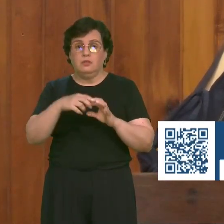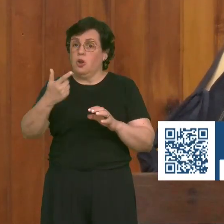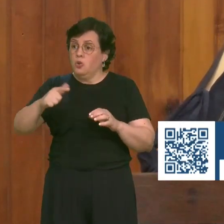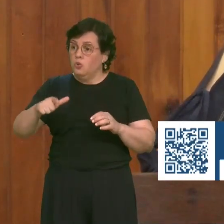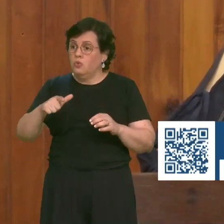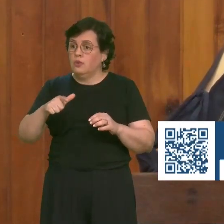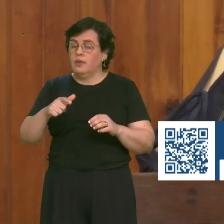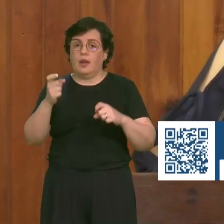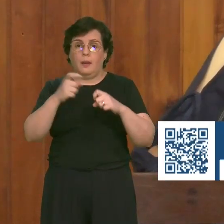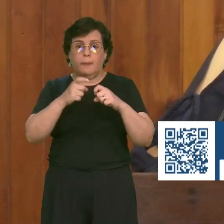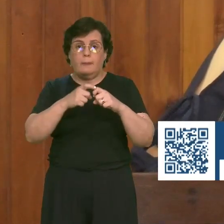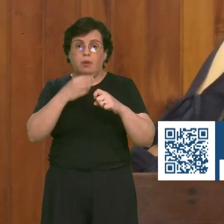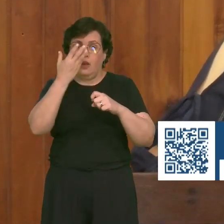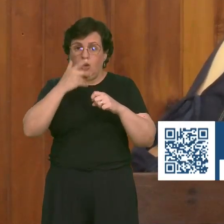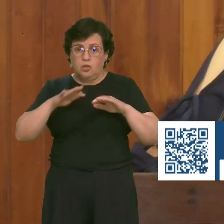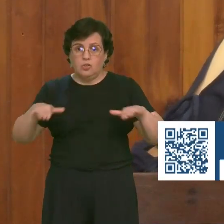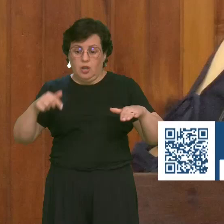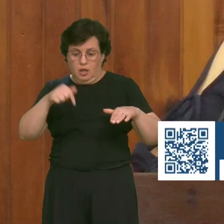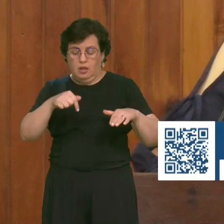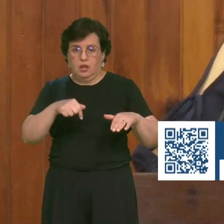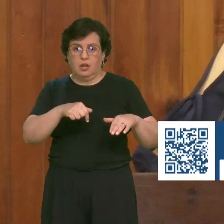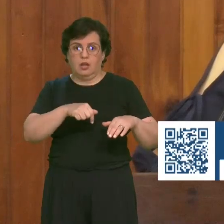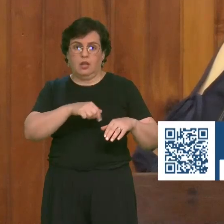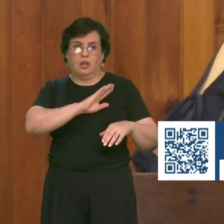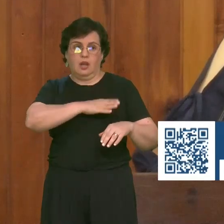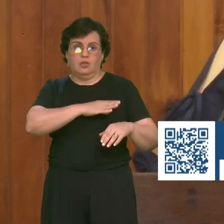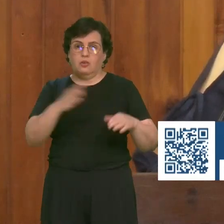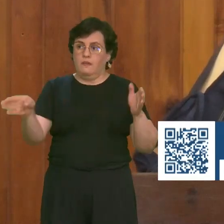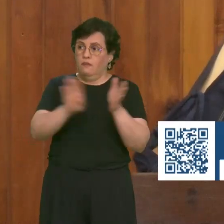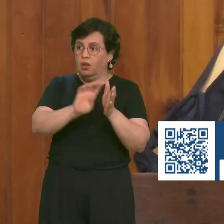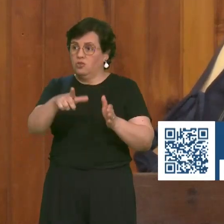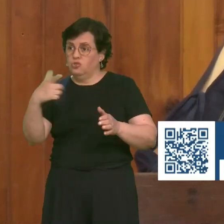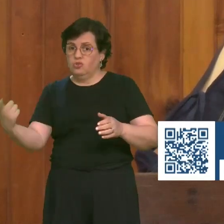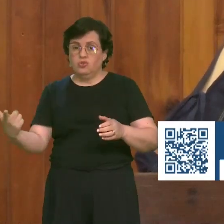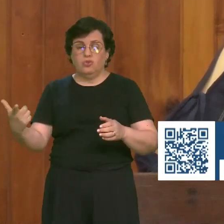pediatra aqui cardiologista vem outros lugares contrata